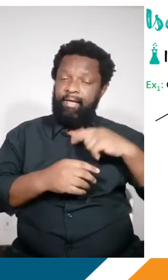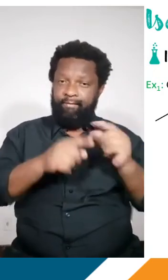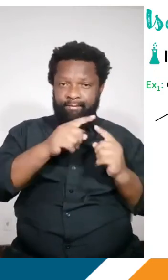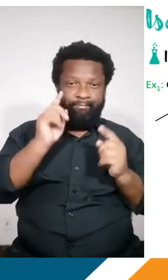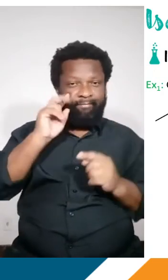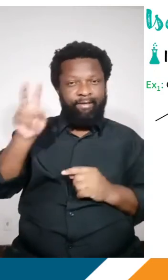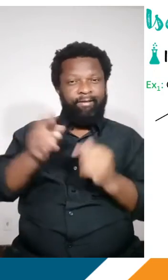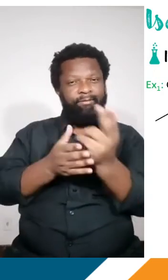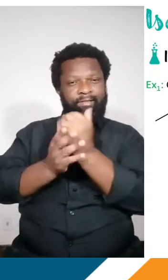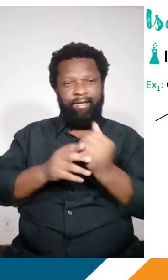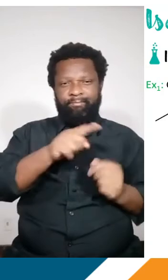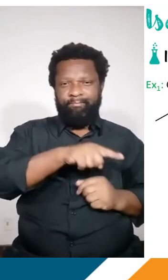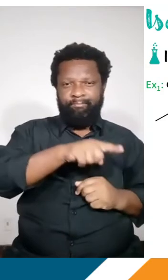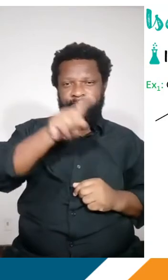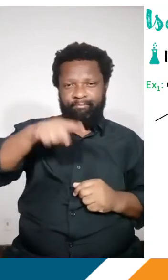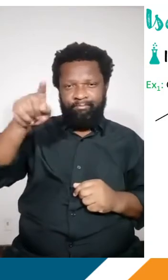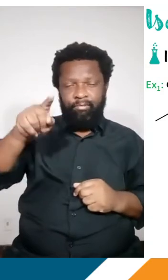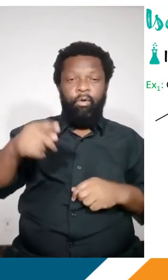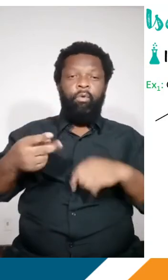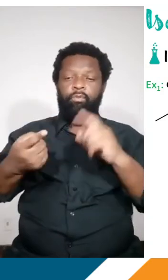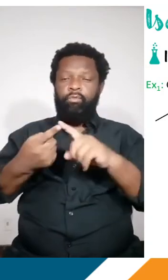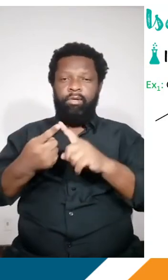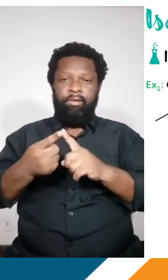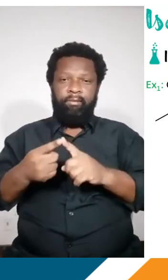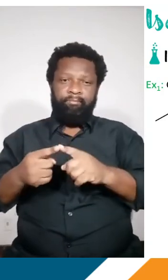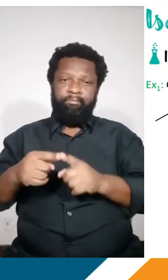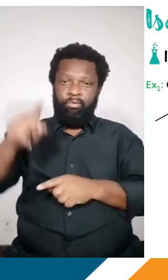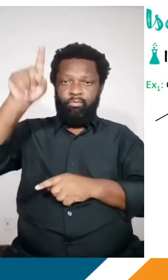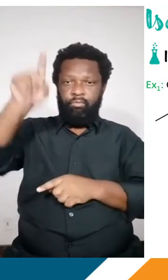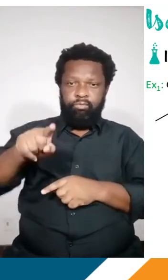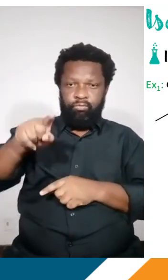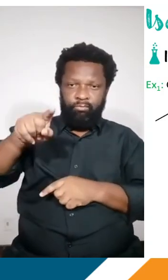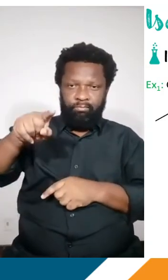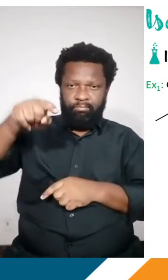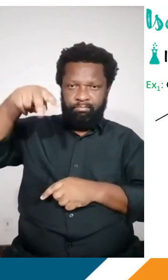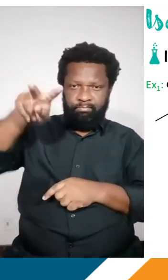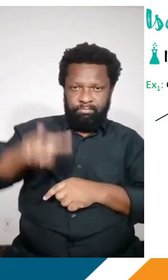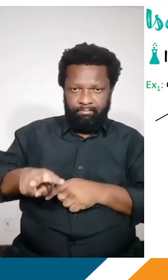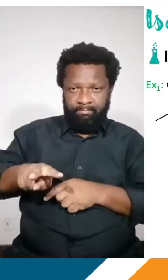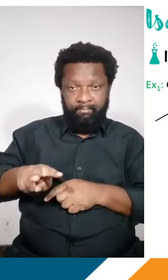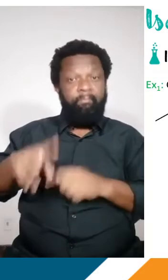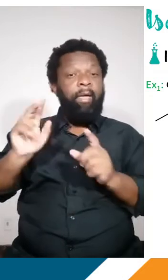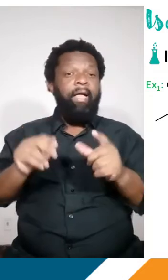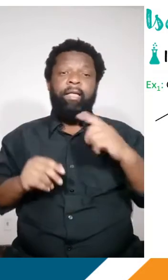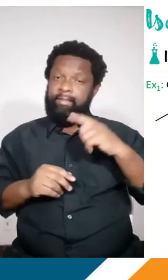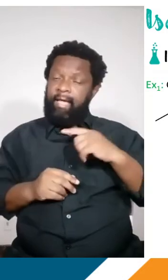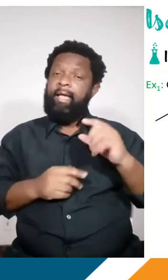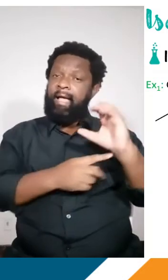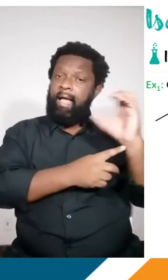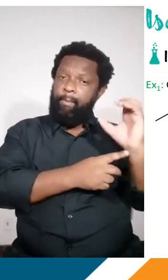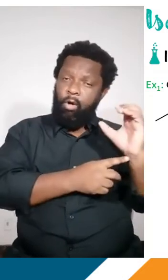aqui. Esse primeiro e esse aqui. Repara que ambos são hidrocarbonetos mais uma vez, só tem